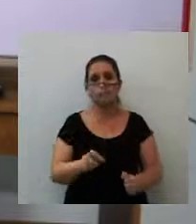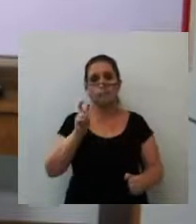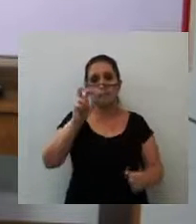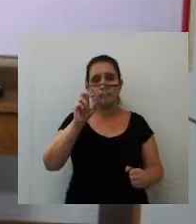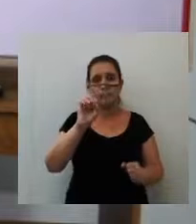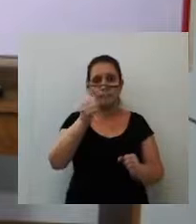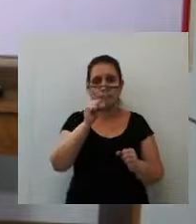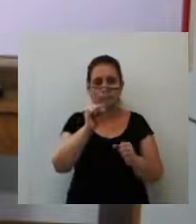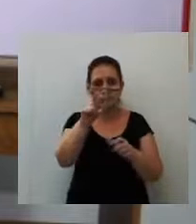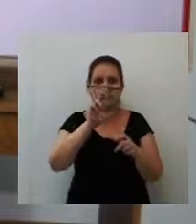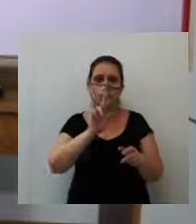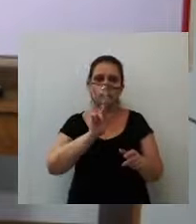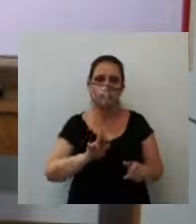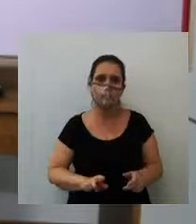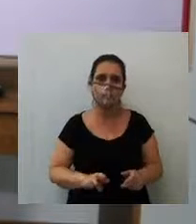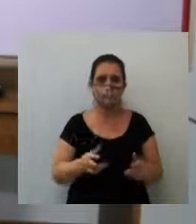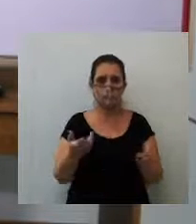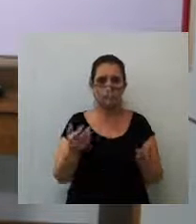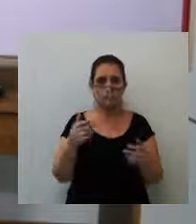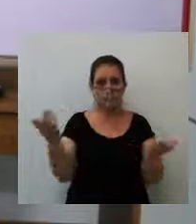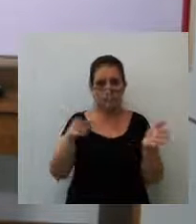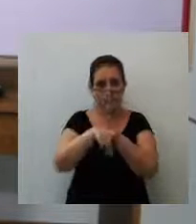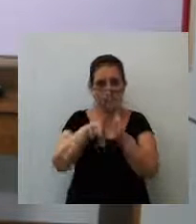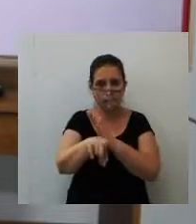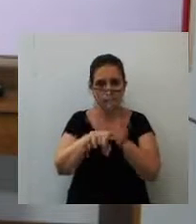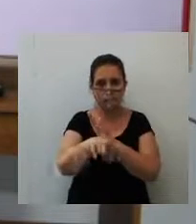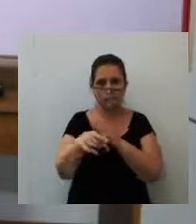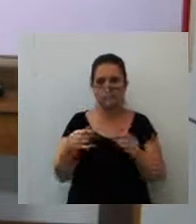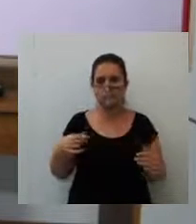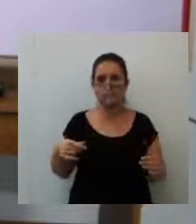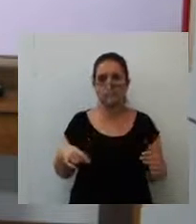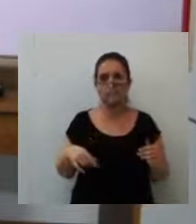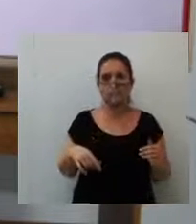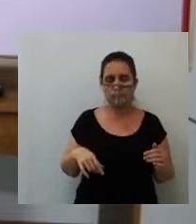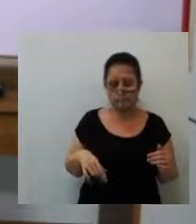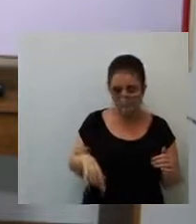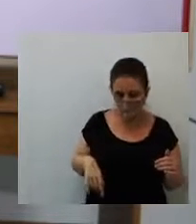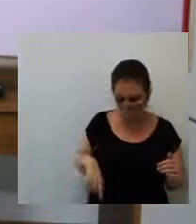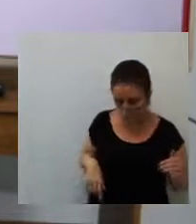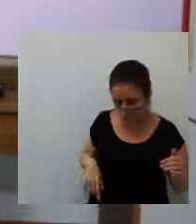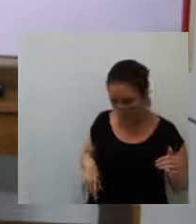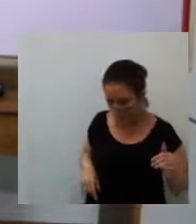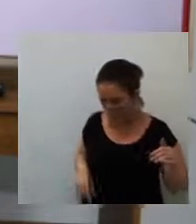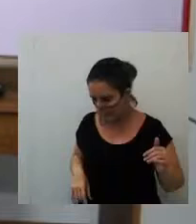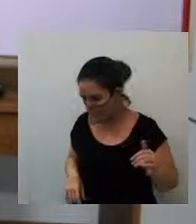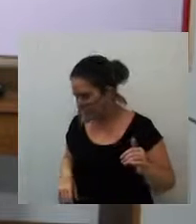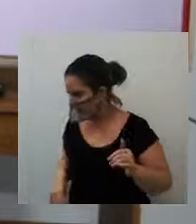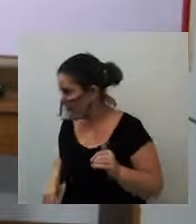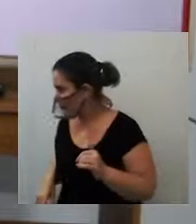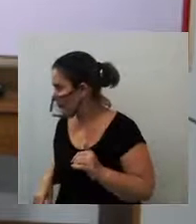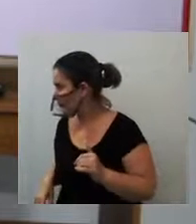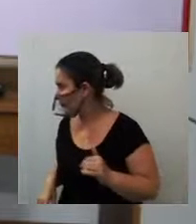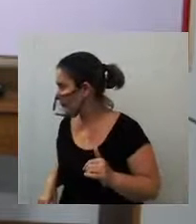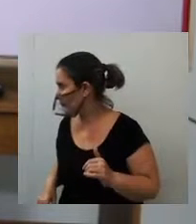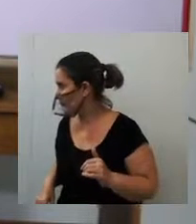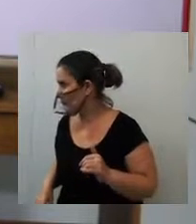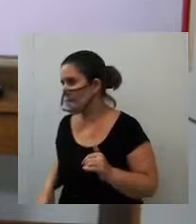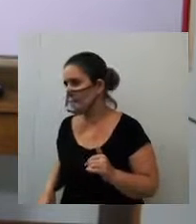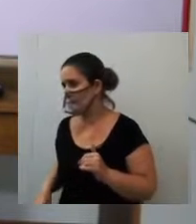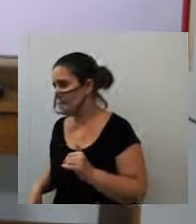seguinte tem que ser para você responder essa questão eu vejo a mensagem do pessoal aqui vamos lá e pode encher a tela para eles pessoal por favor